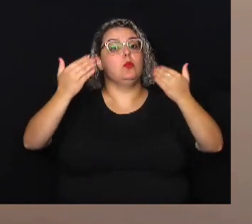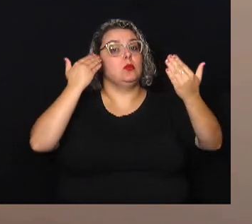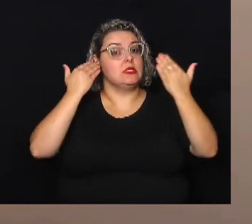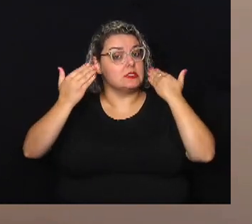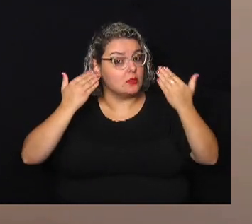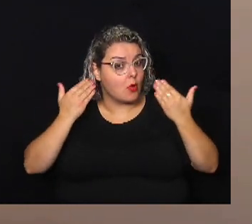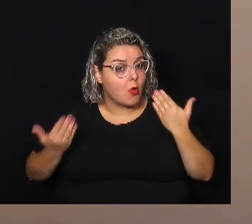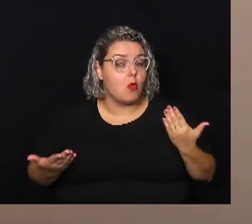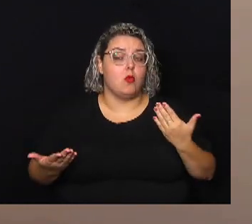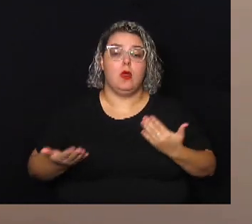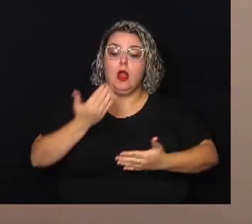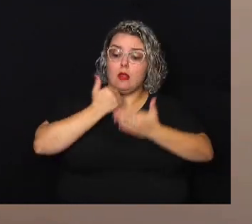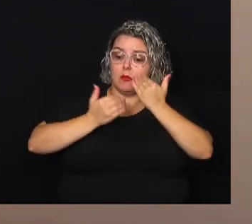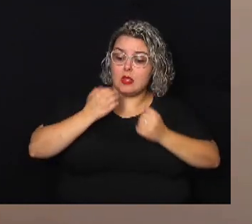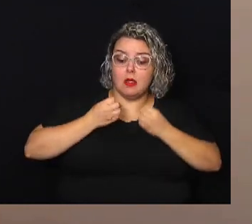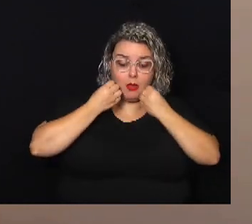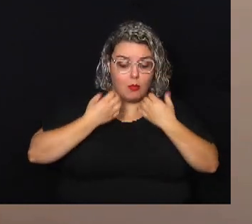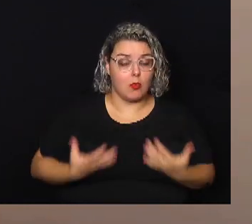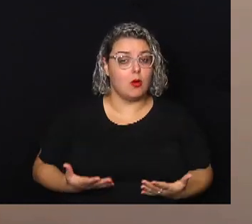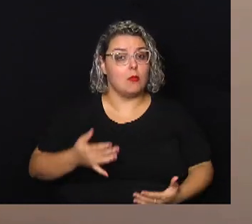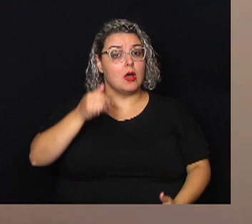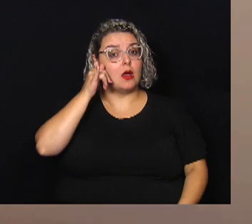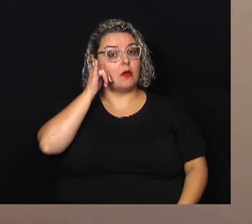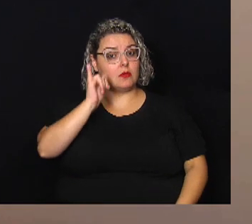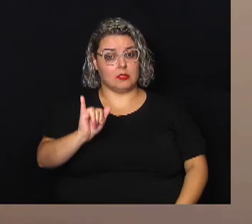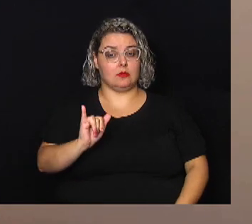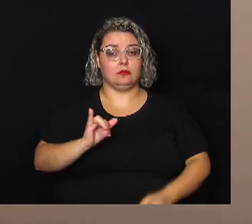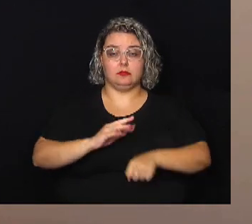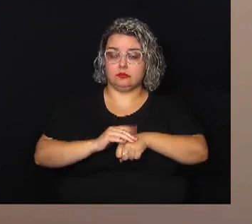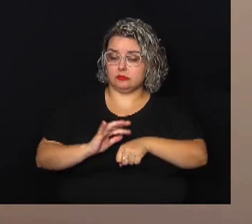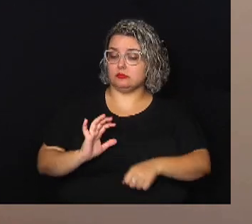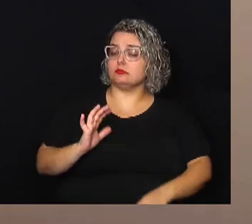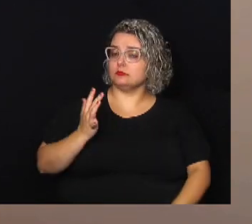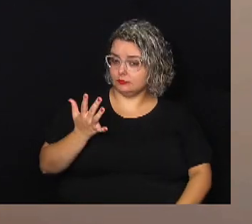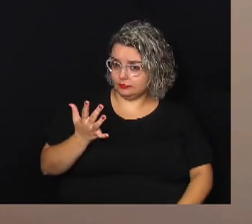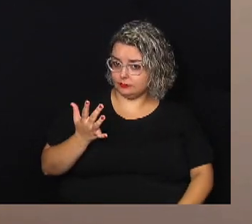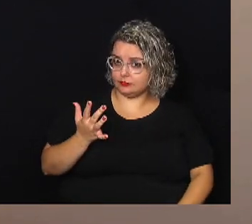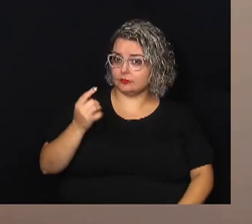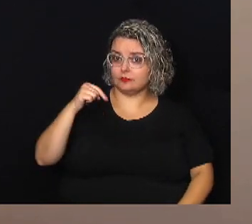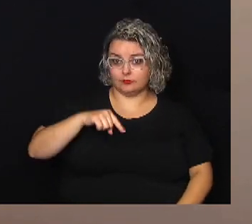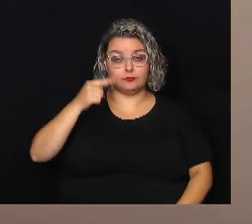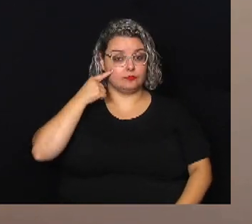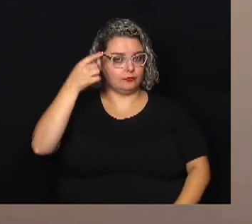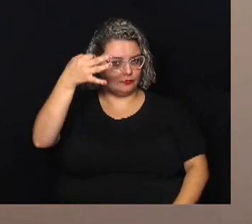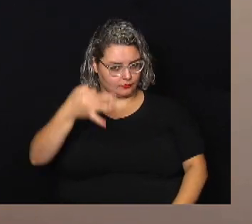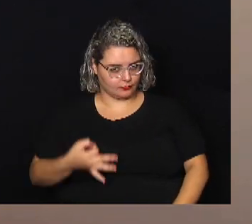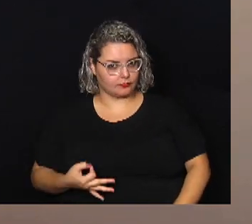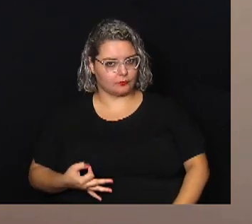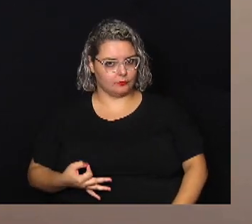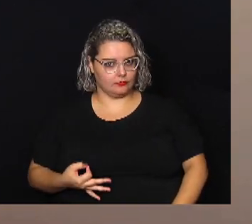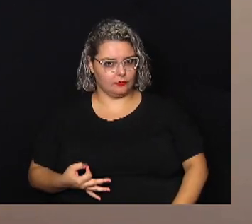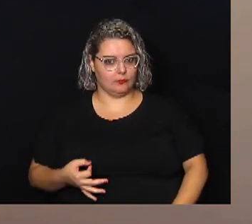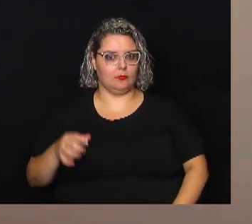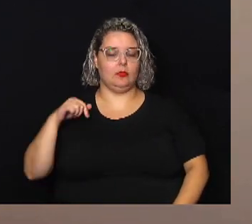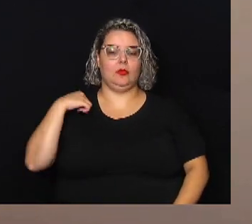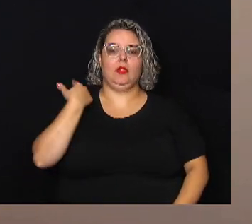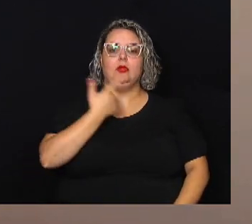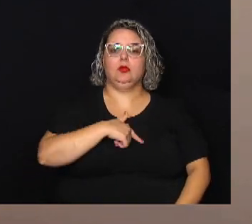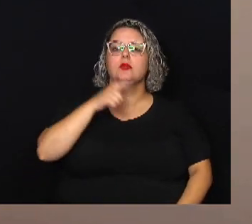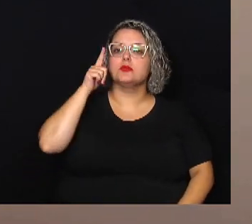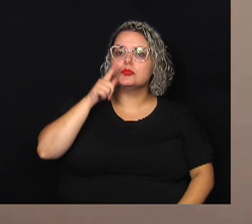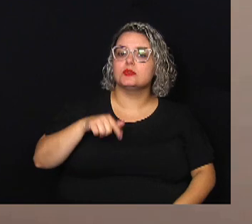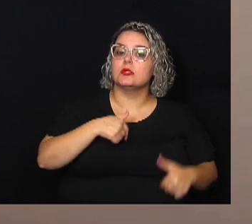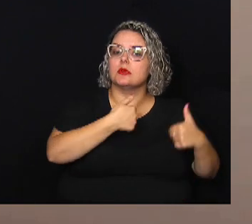psicológicos, para evitar com que essa doença apareça. Esse é o ideal. O ideal é que a gente consiga